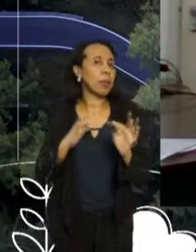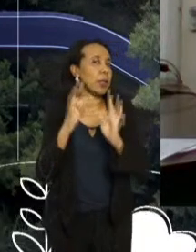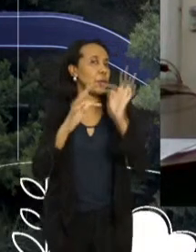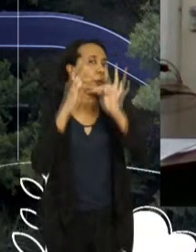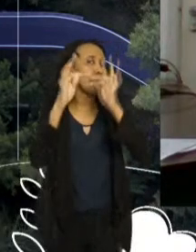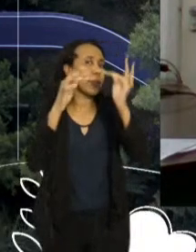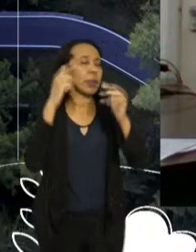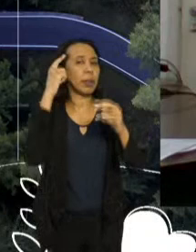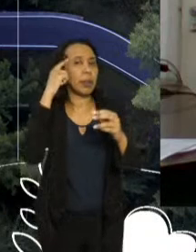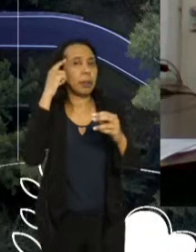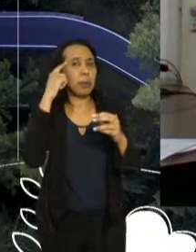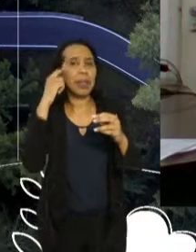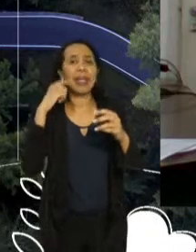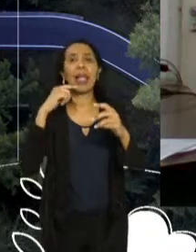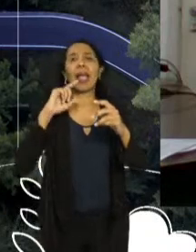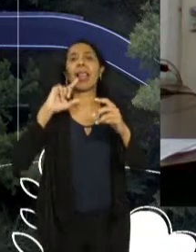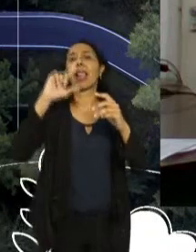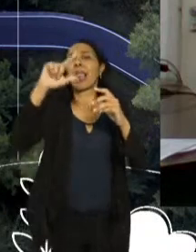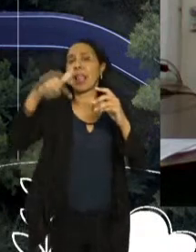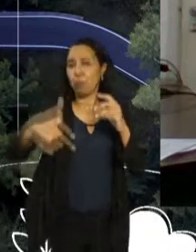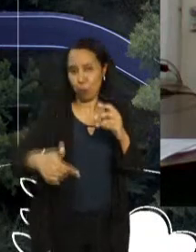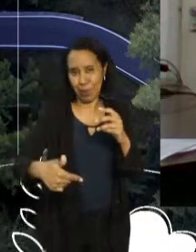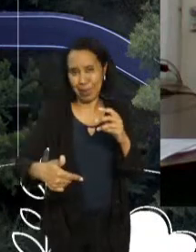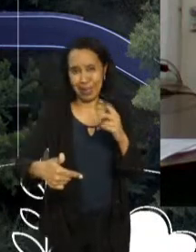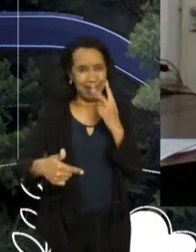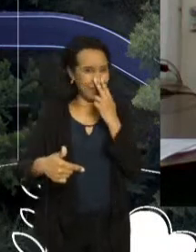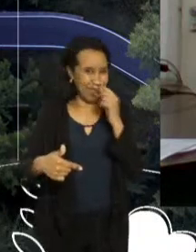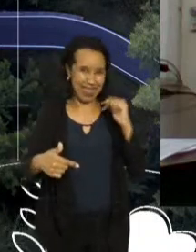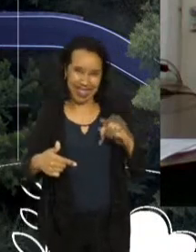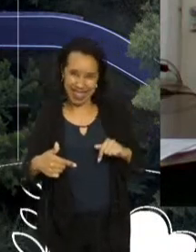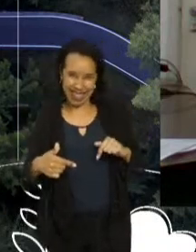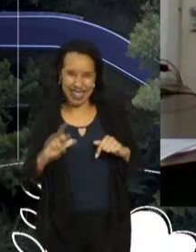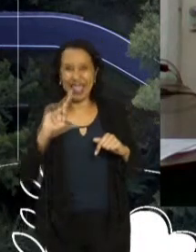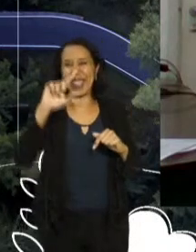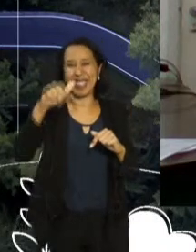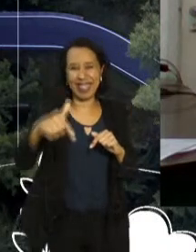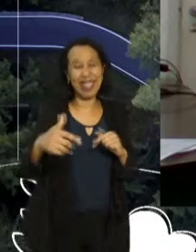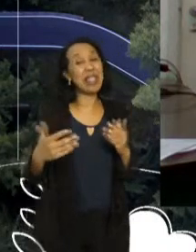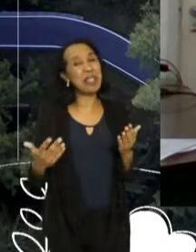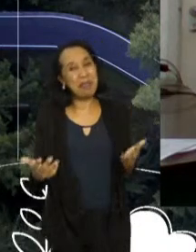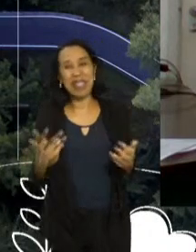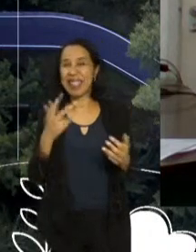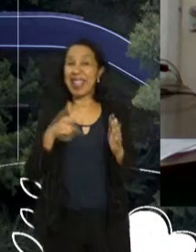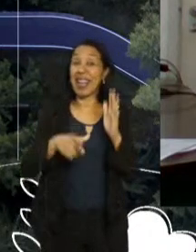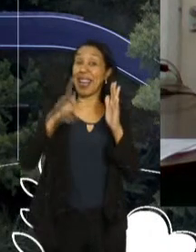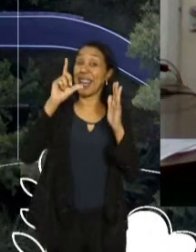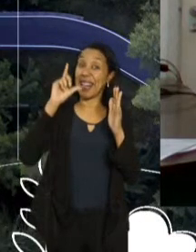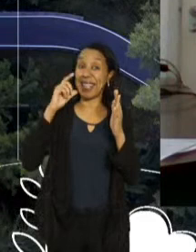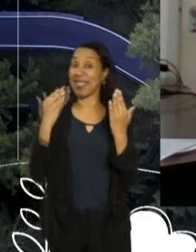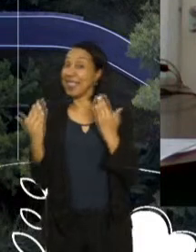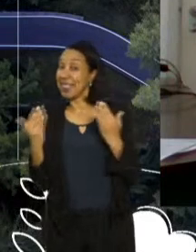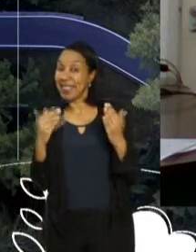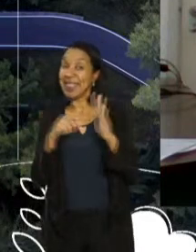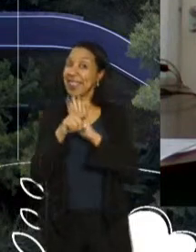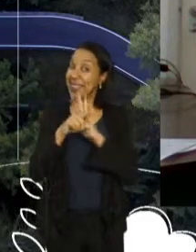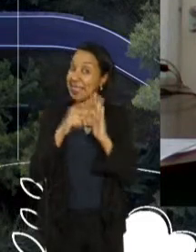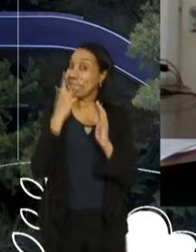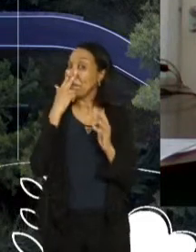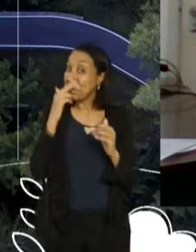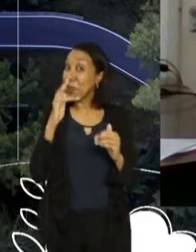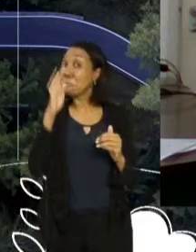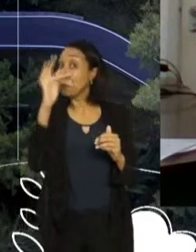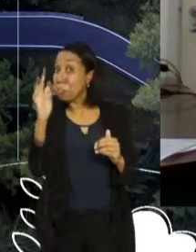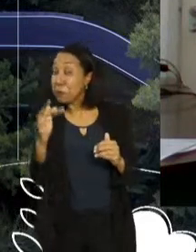tecnologia chega um pouco depois aqui no Big South, né? Mas dá para prever o que vai acontecer olhando o que